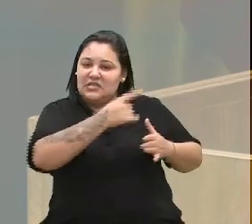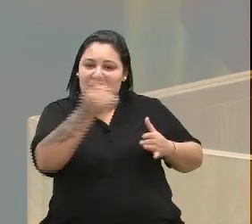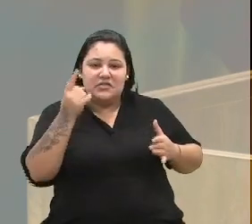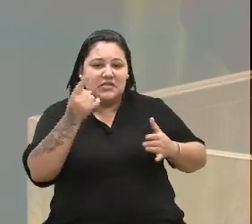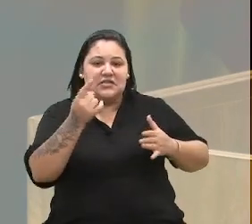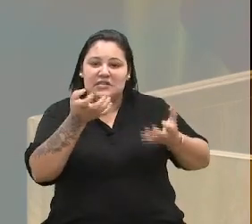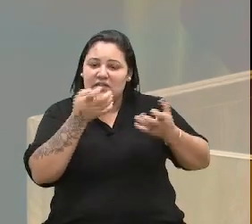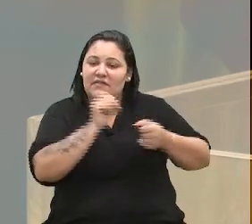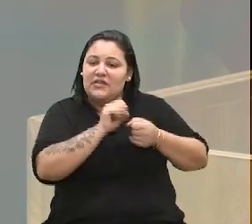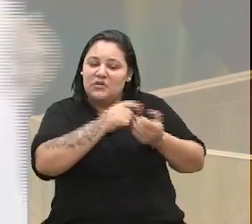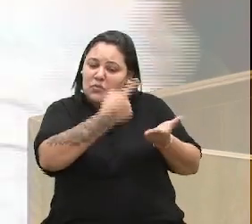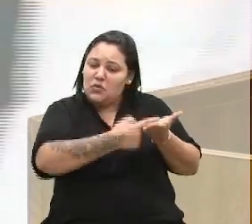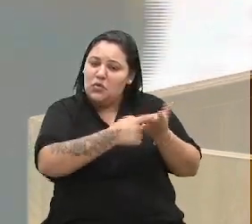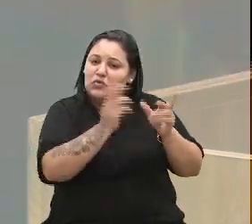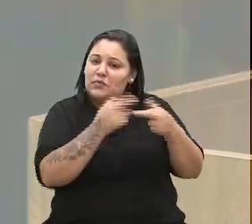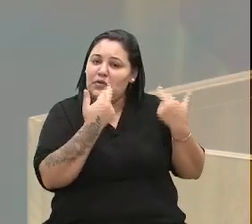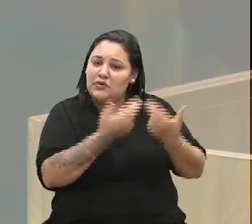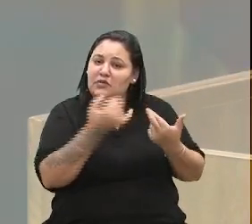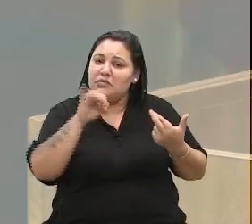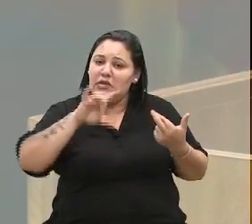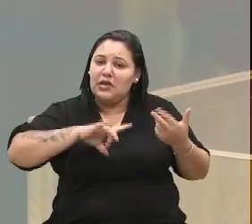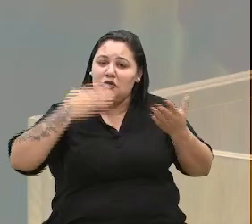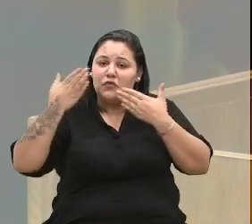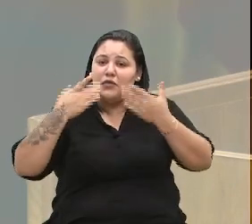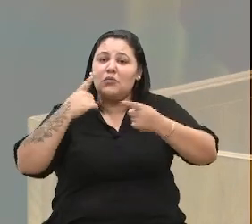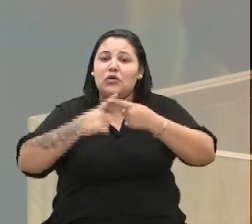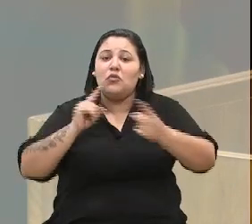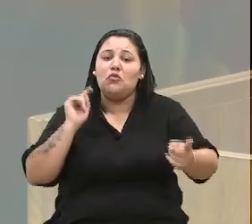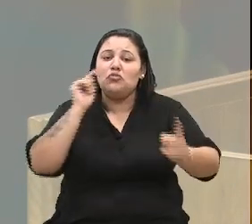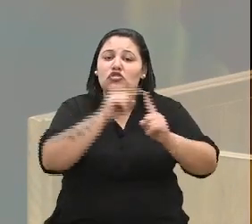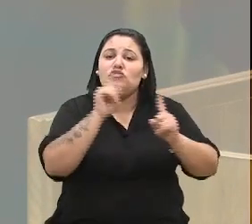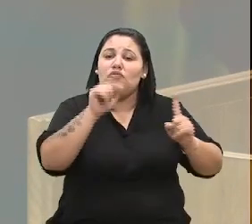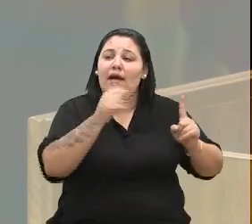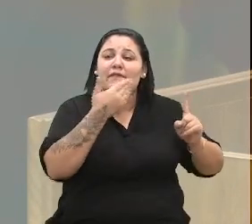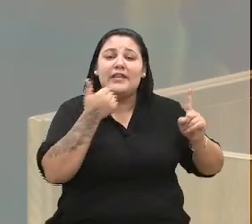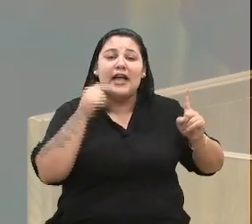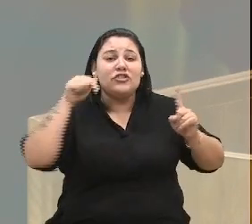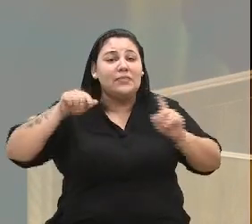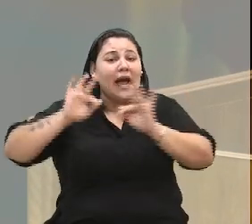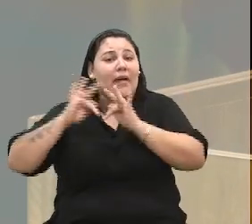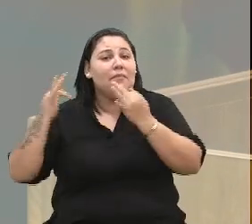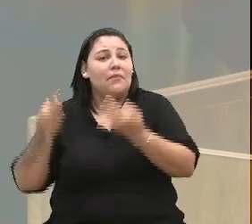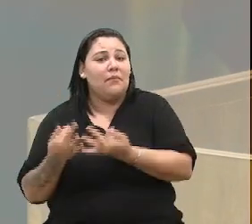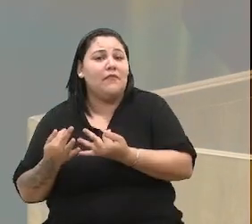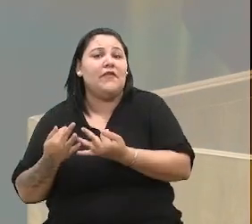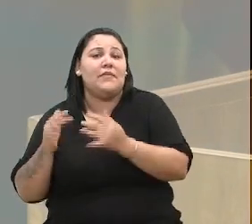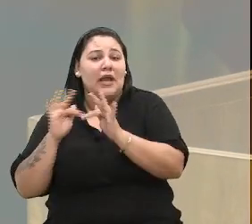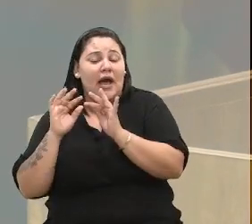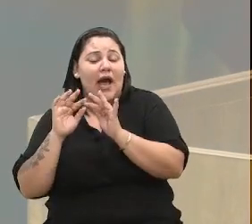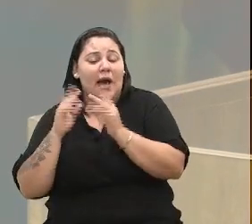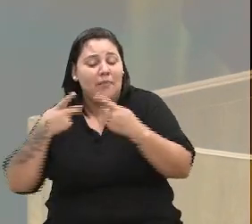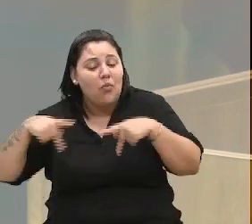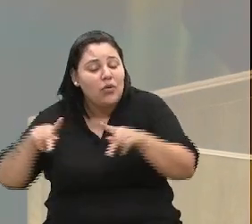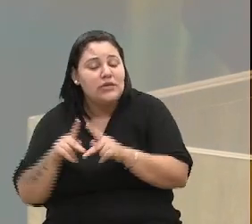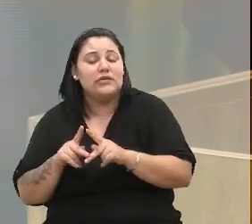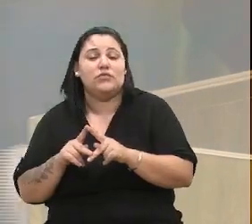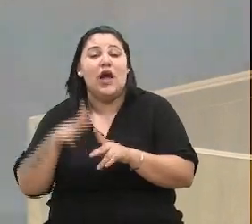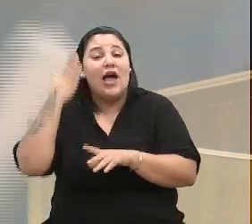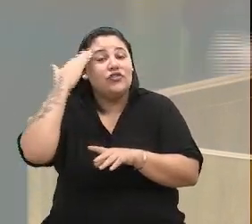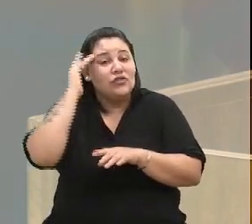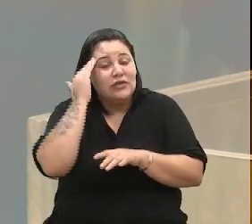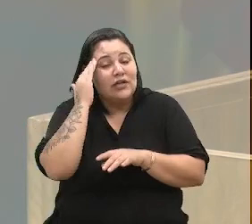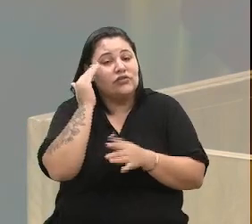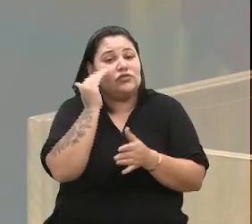alguma dúvida, porque o objetivo tem que ser o de beneficiar a população. E a gente entende, né, que os técnicos da Secretaria de